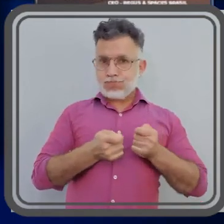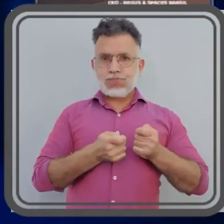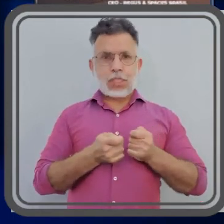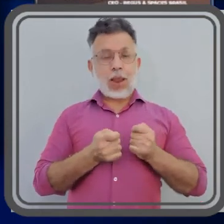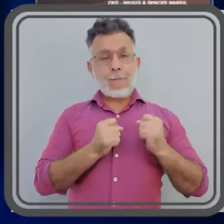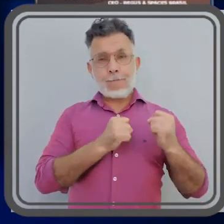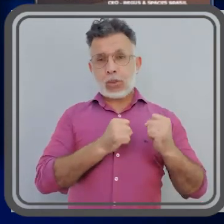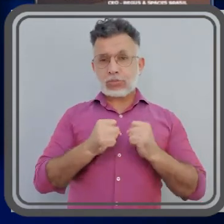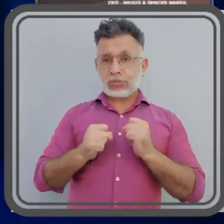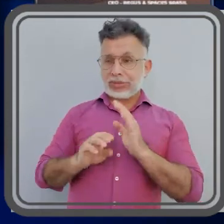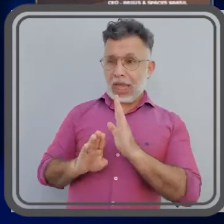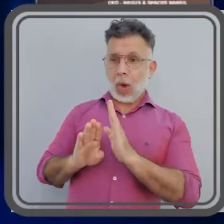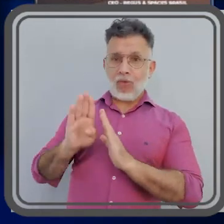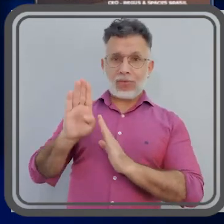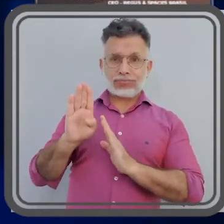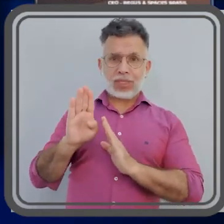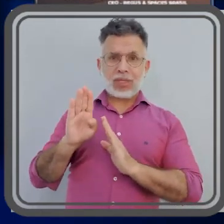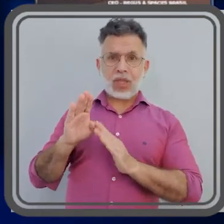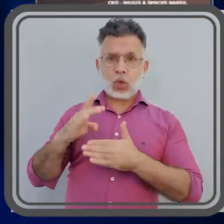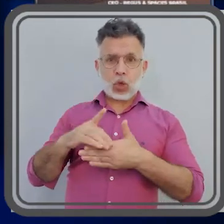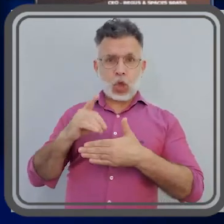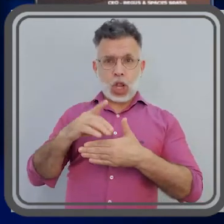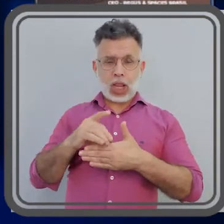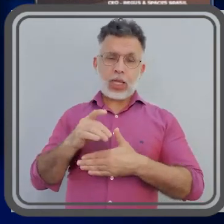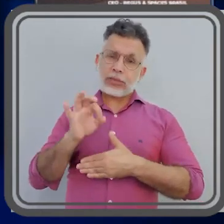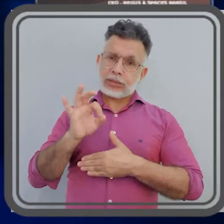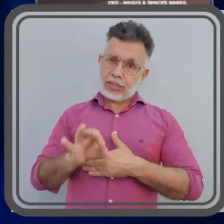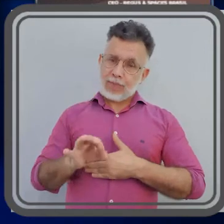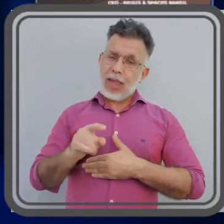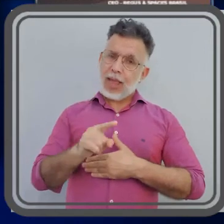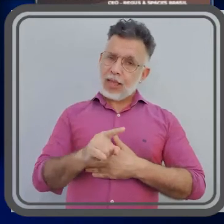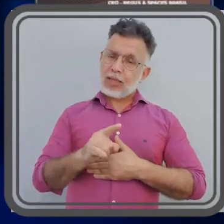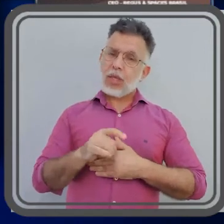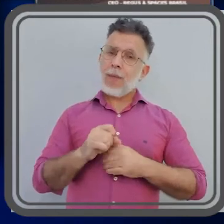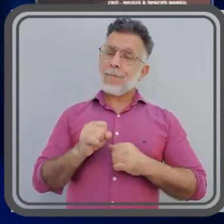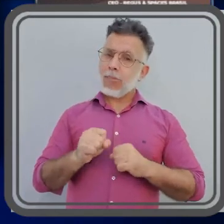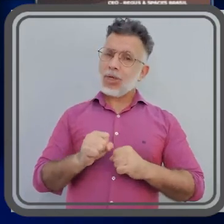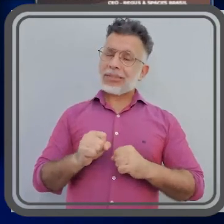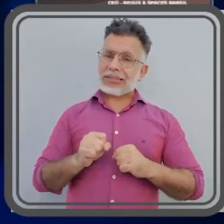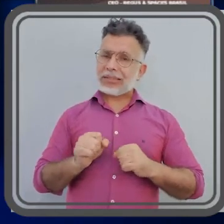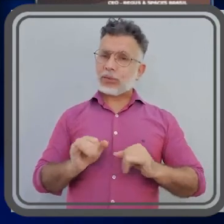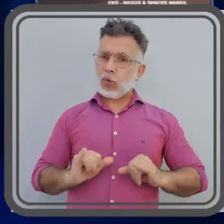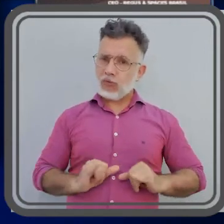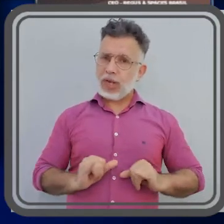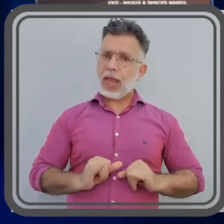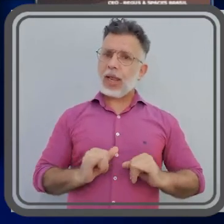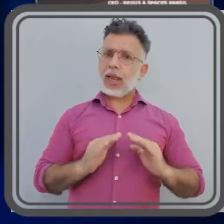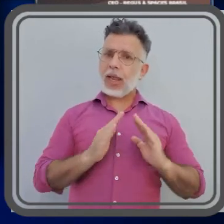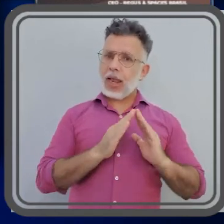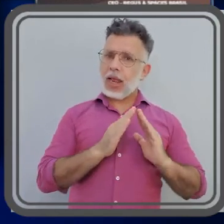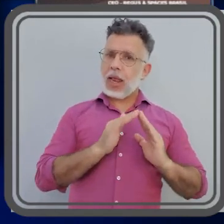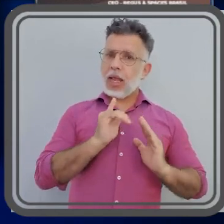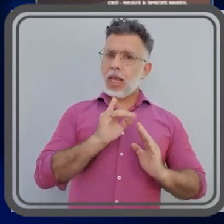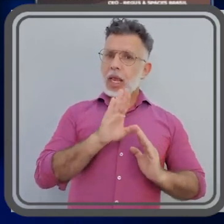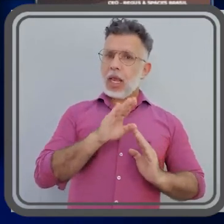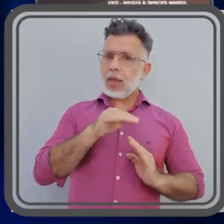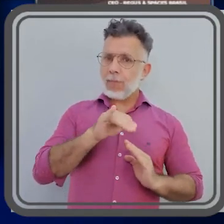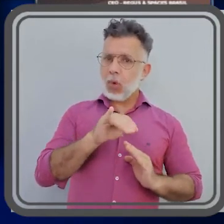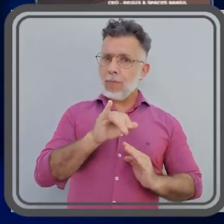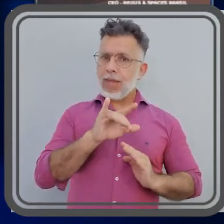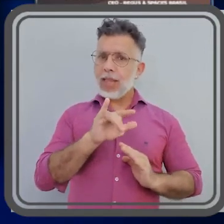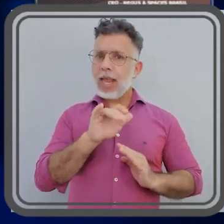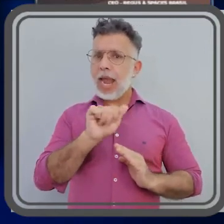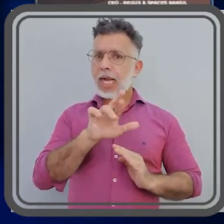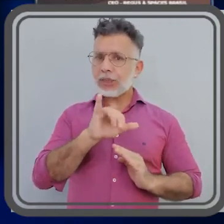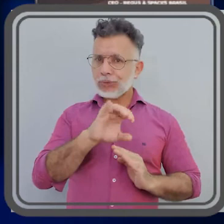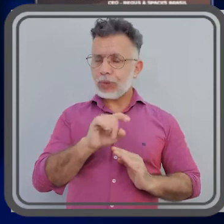potencial elevação do dólar, certamente o segmento pode ser impactado. Mas no longo prazo, eu acredito que o Brasil